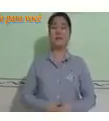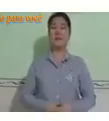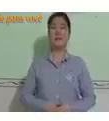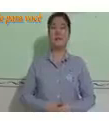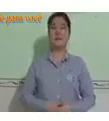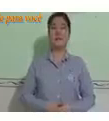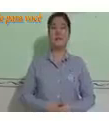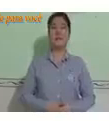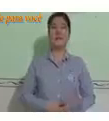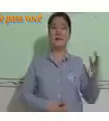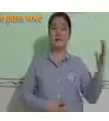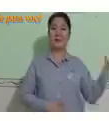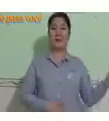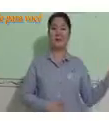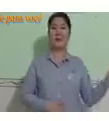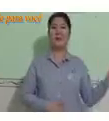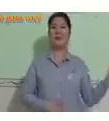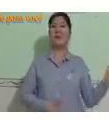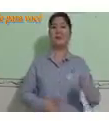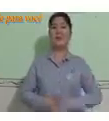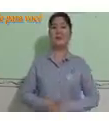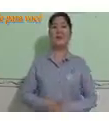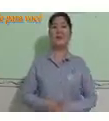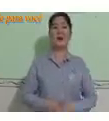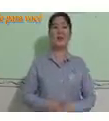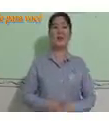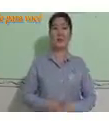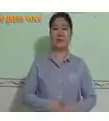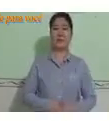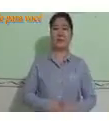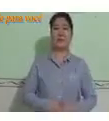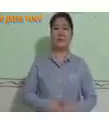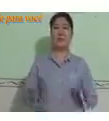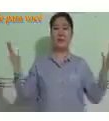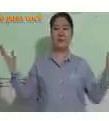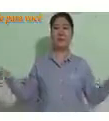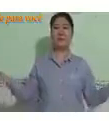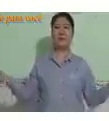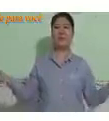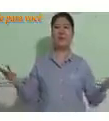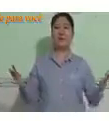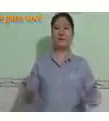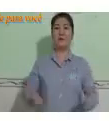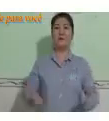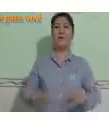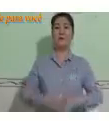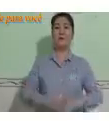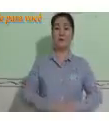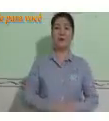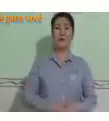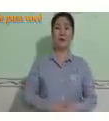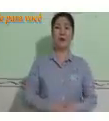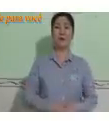PRESTEBASTANTATNC cedilha ativo a ponto de exclamação TEM 60 segundos para memorizar a imagem no slide seguinte.